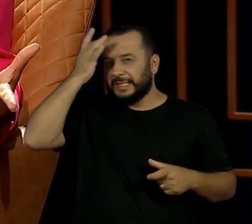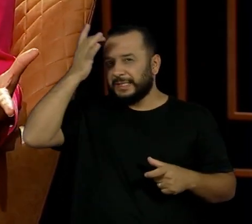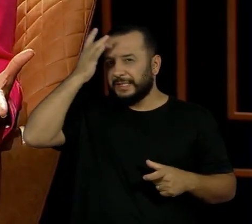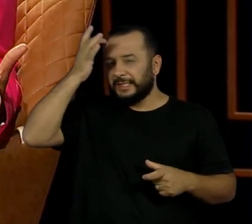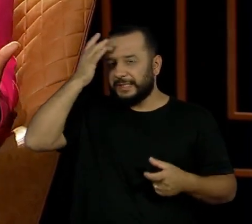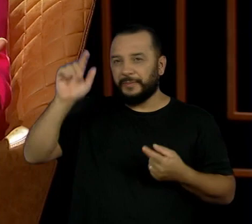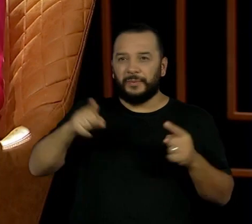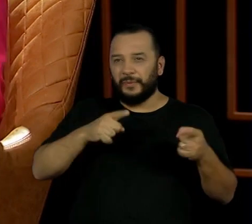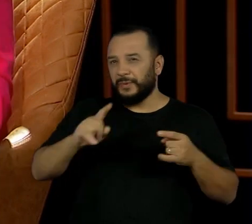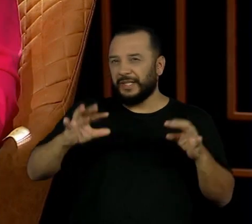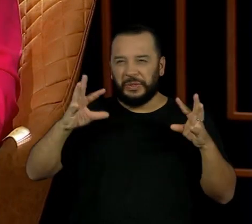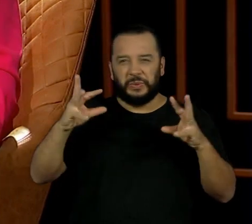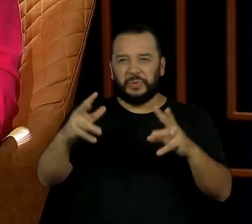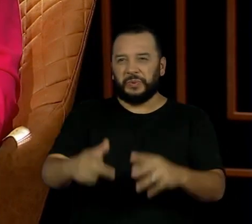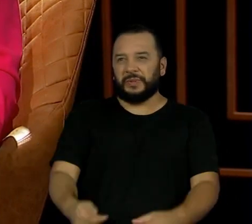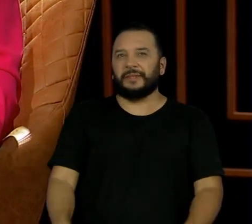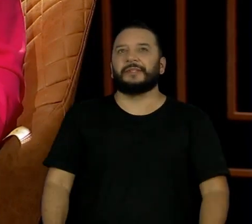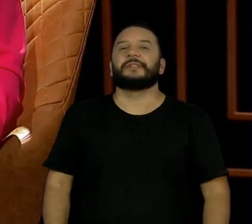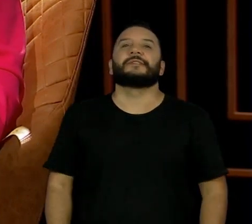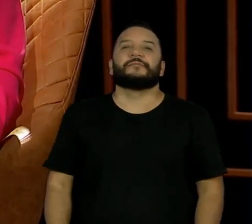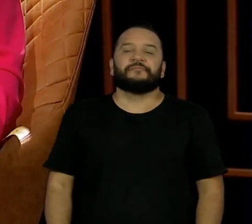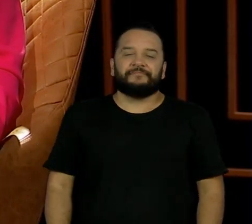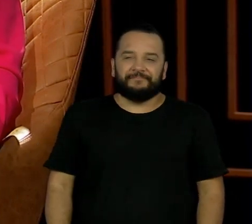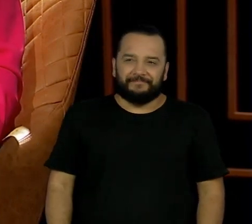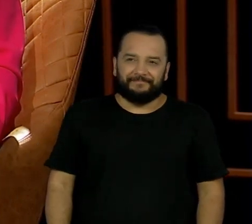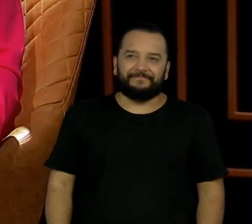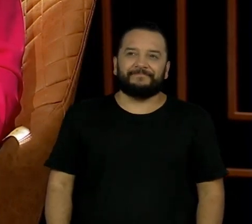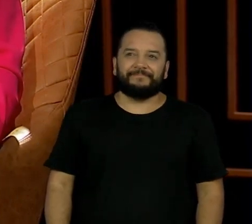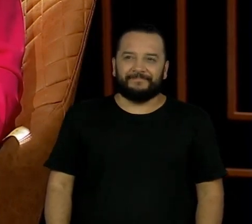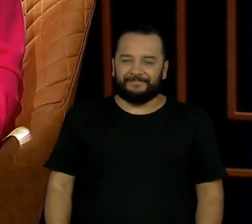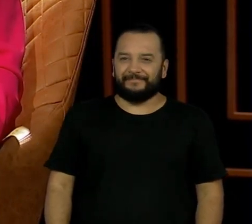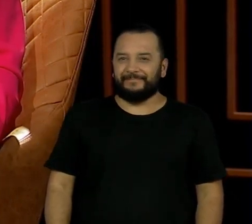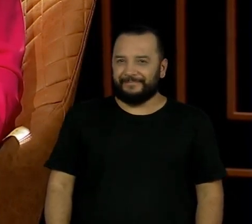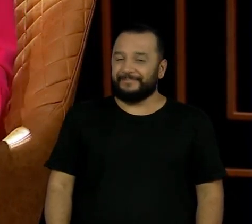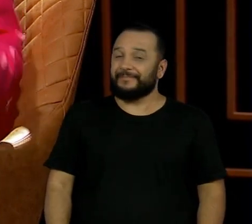música inteira e tal. Então, foi uma